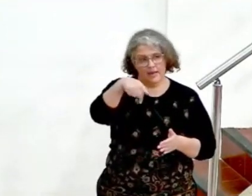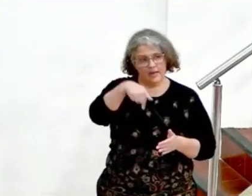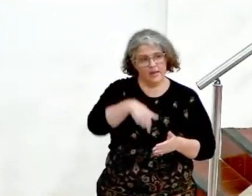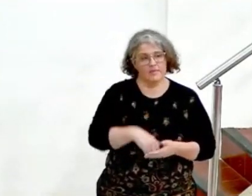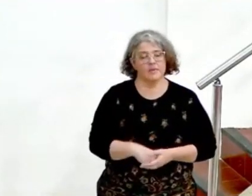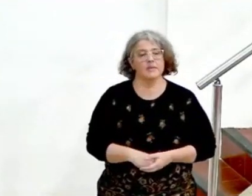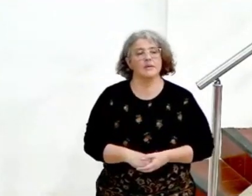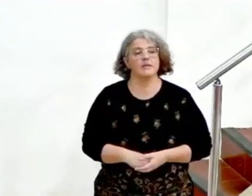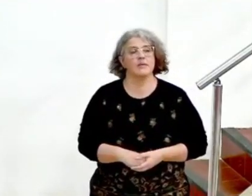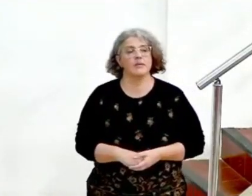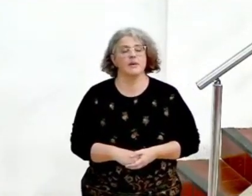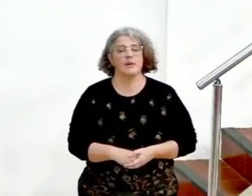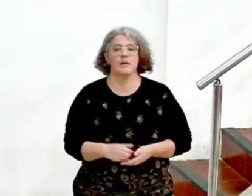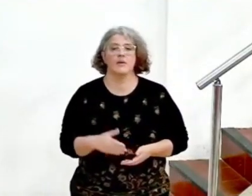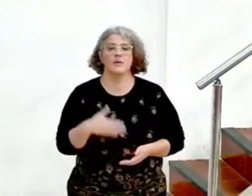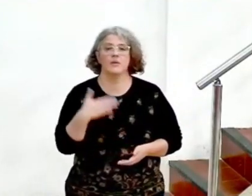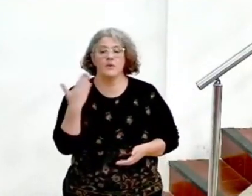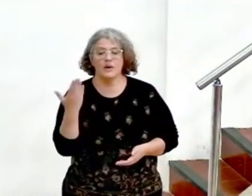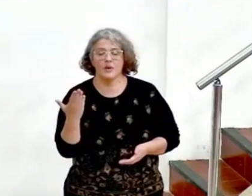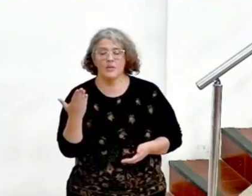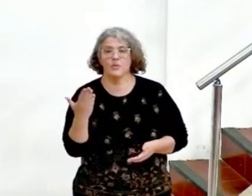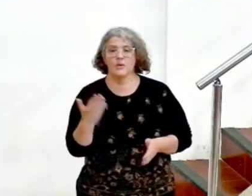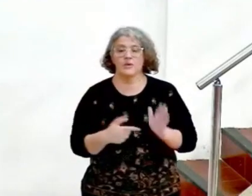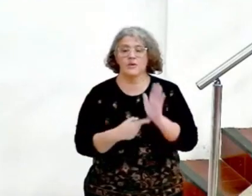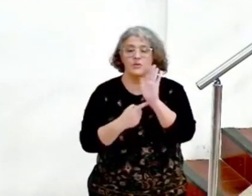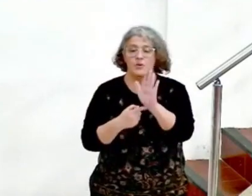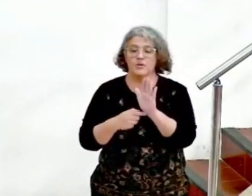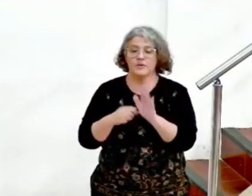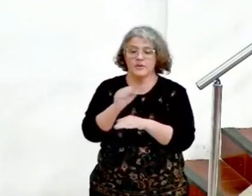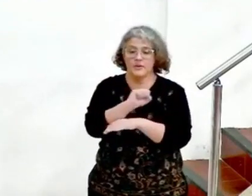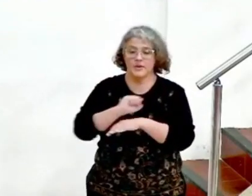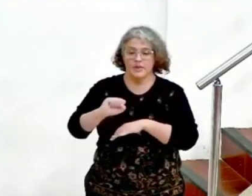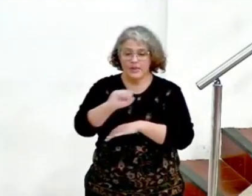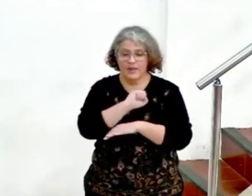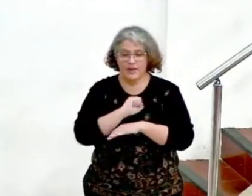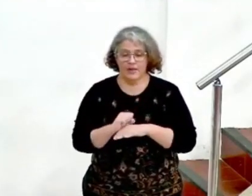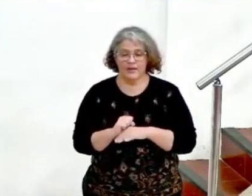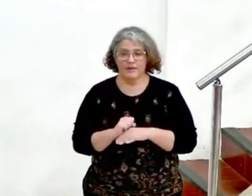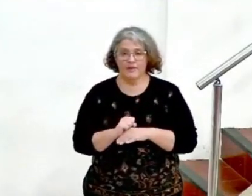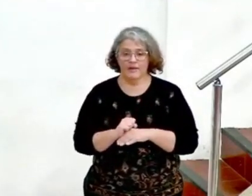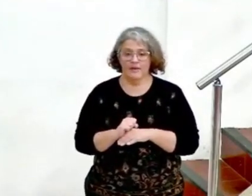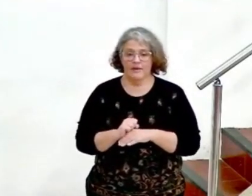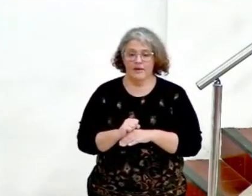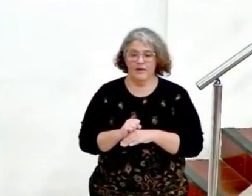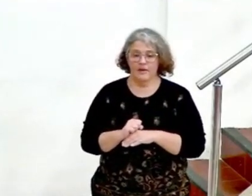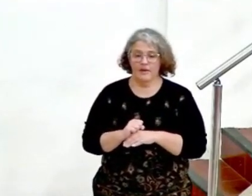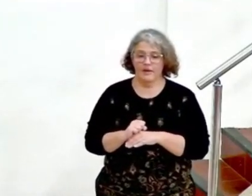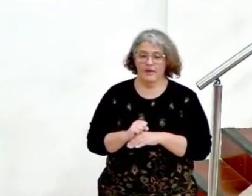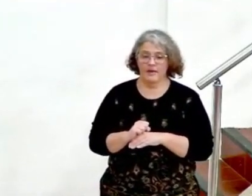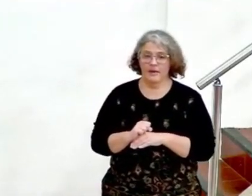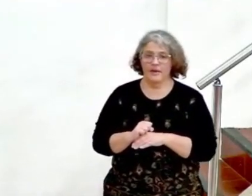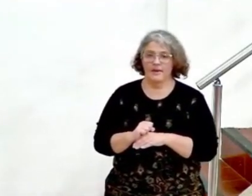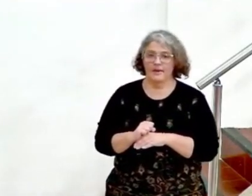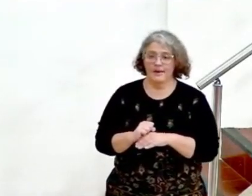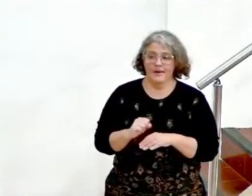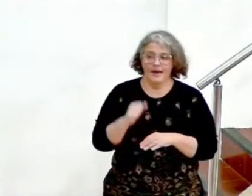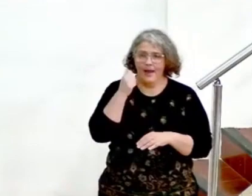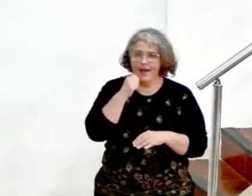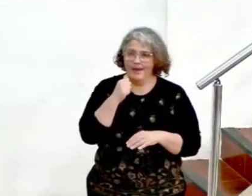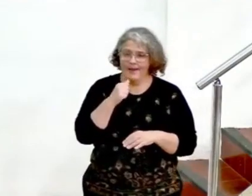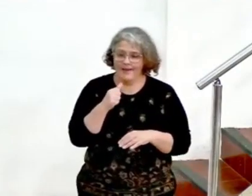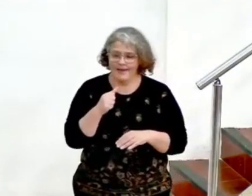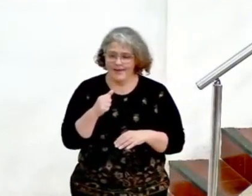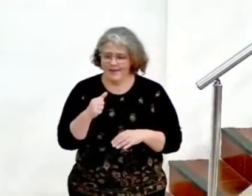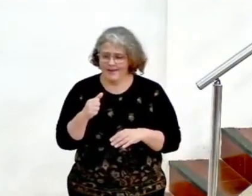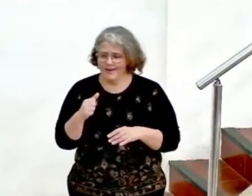que quando Deus revela isso a Abraão, o rosto dele vai em terra e ele vai rir. O riso dele aqui